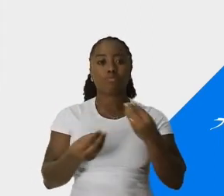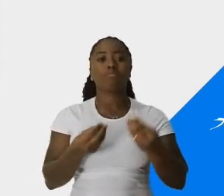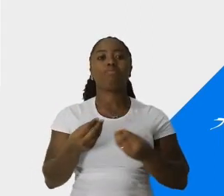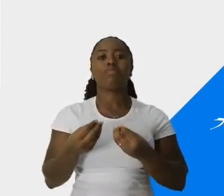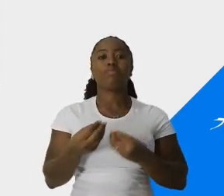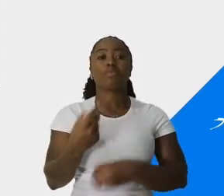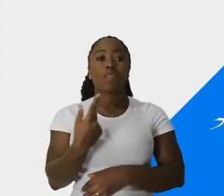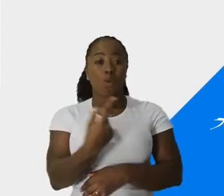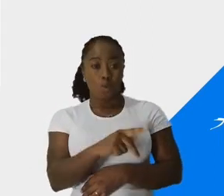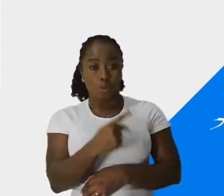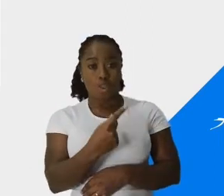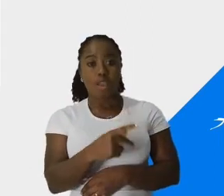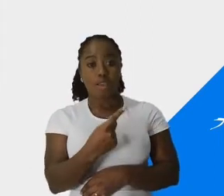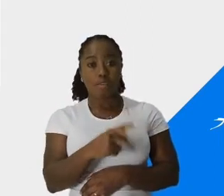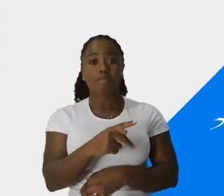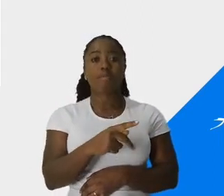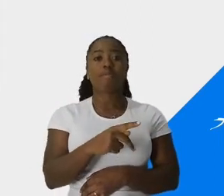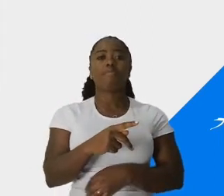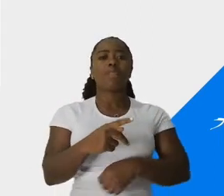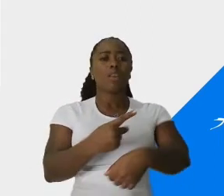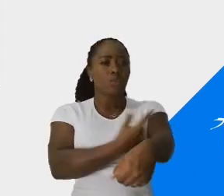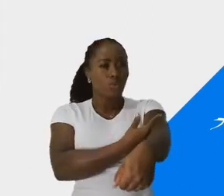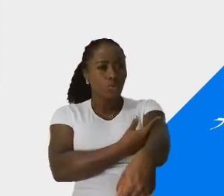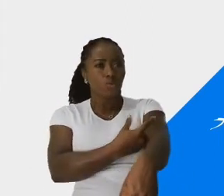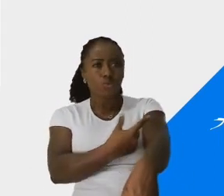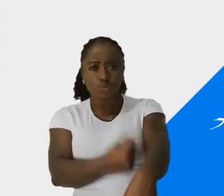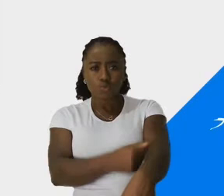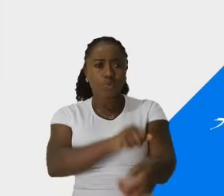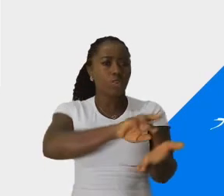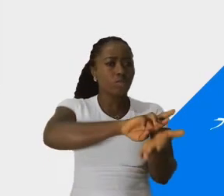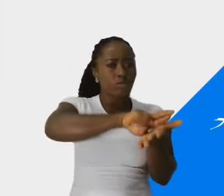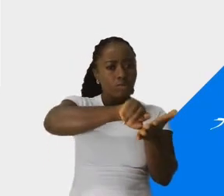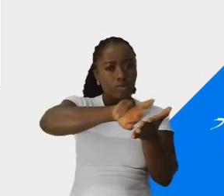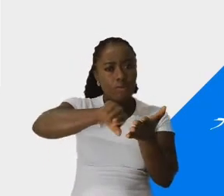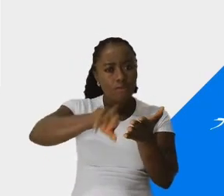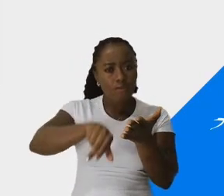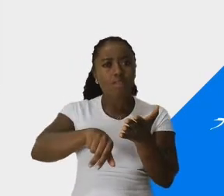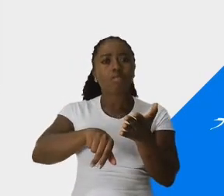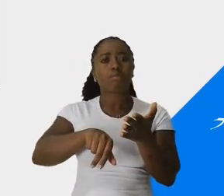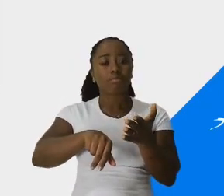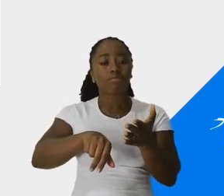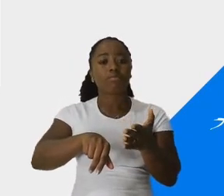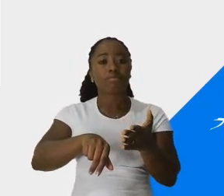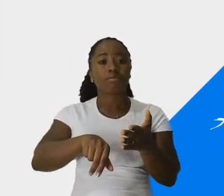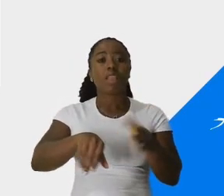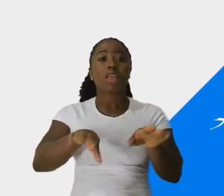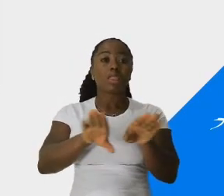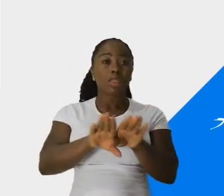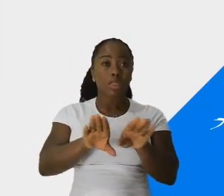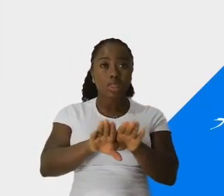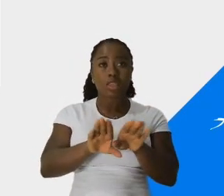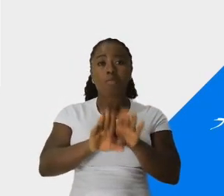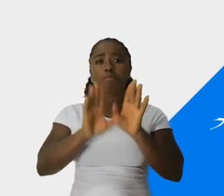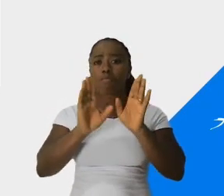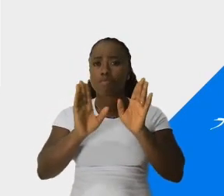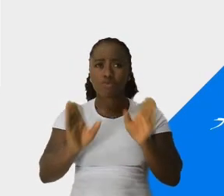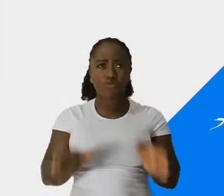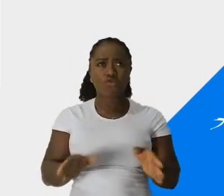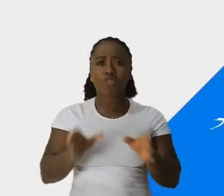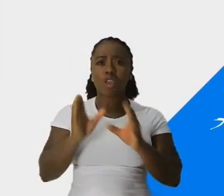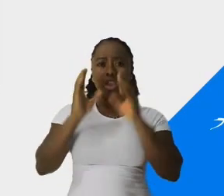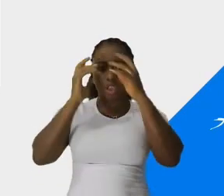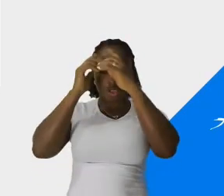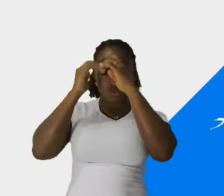exames biomédicos, ele faz os exames de neuroimagem, ele passa pela